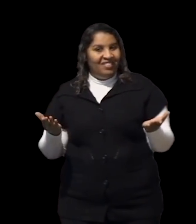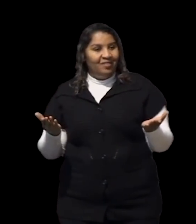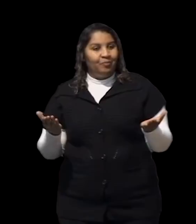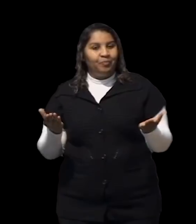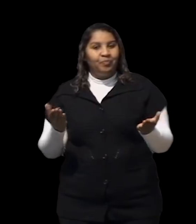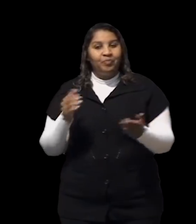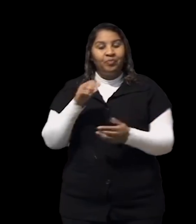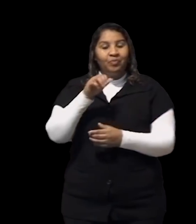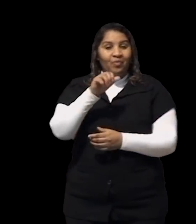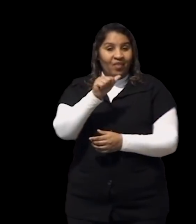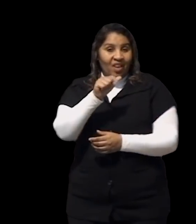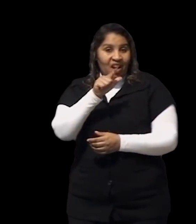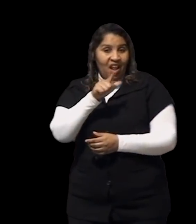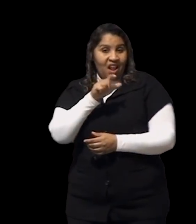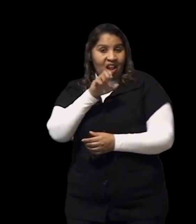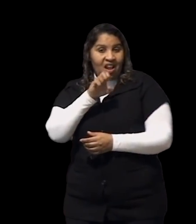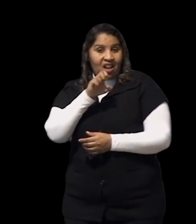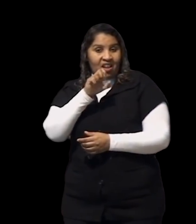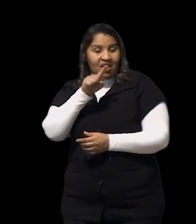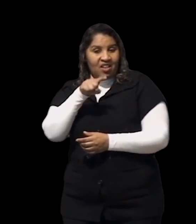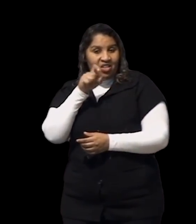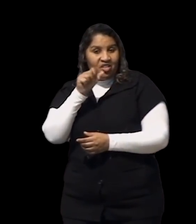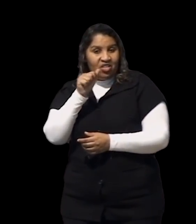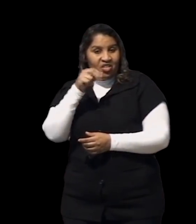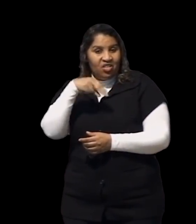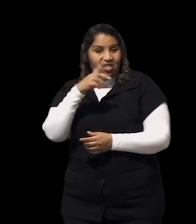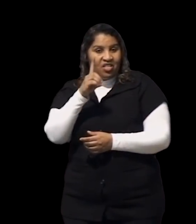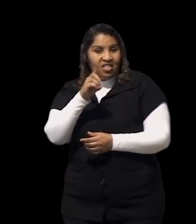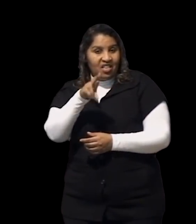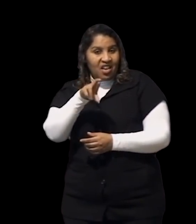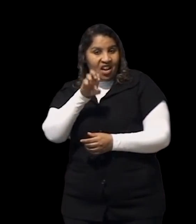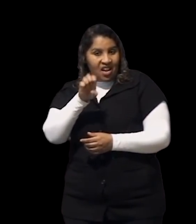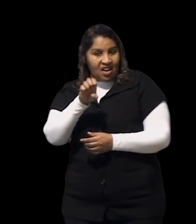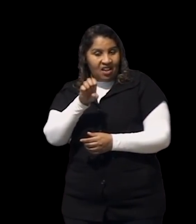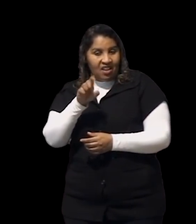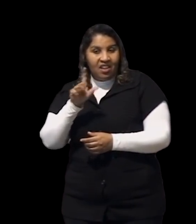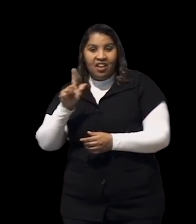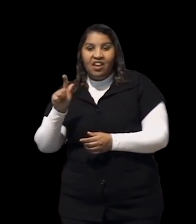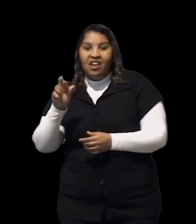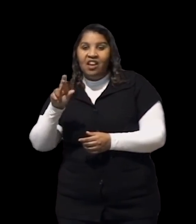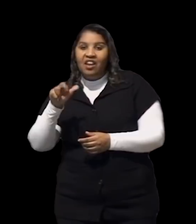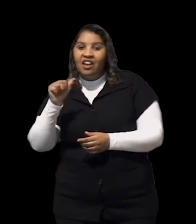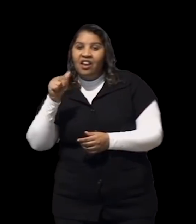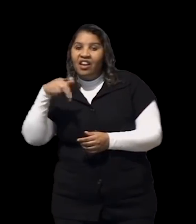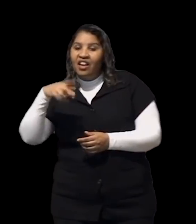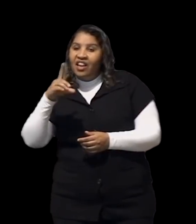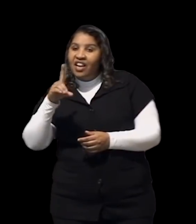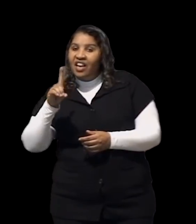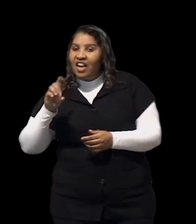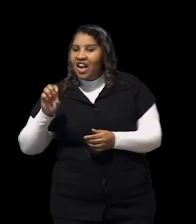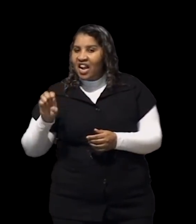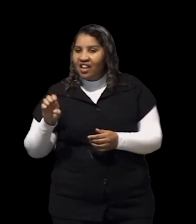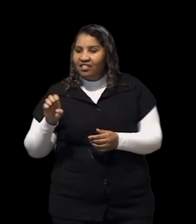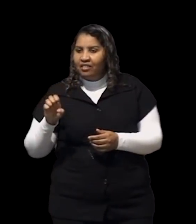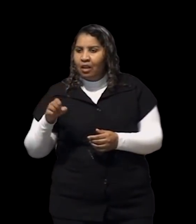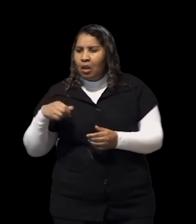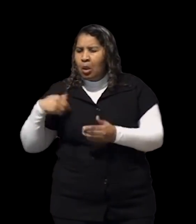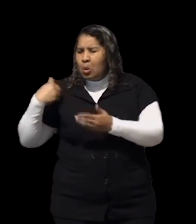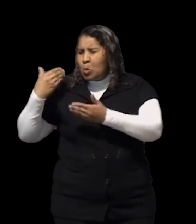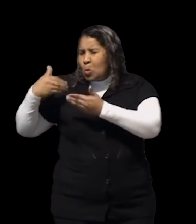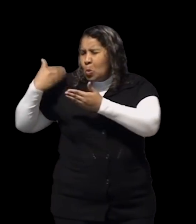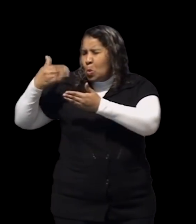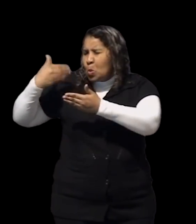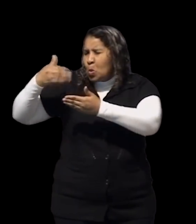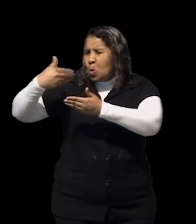conquistado todo mundo conhecido até a Índia a Gran o grande maior